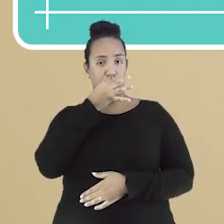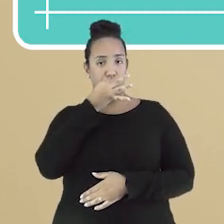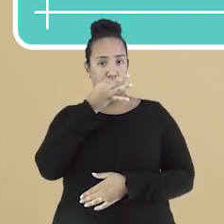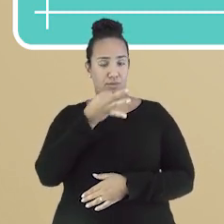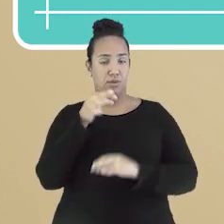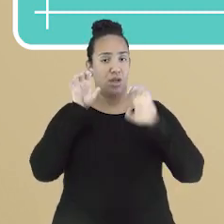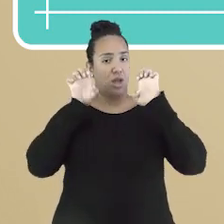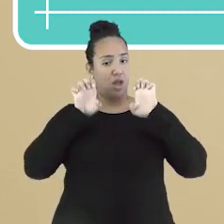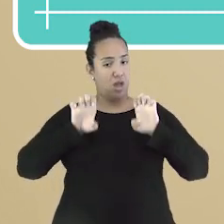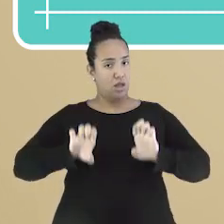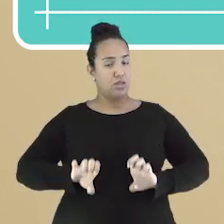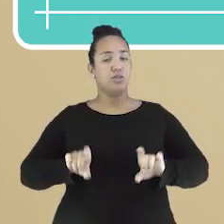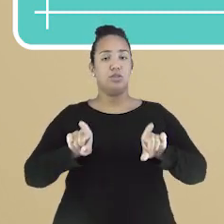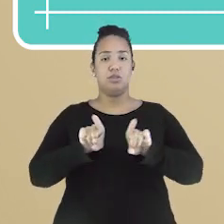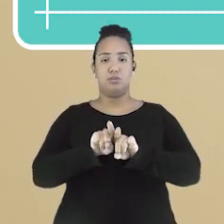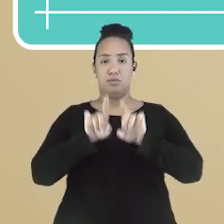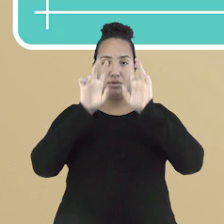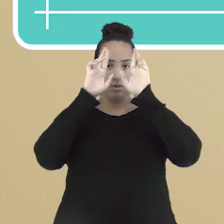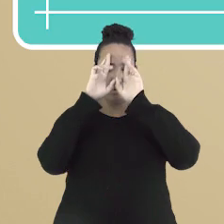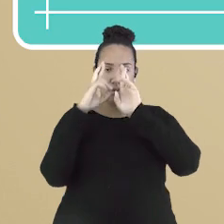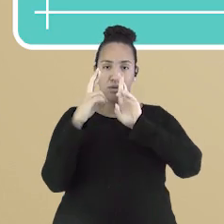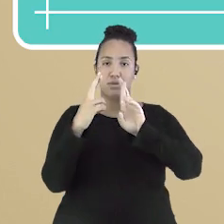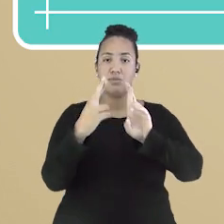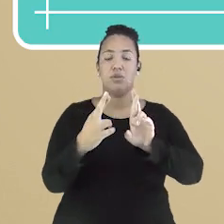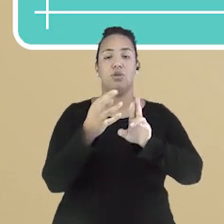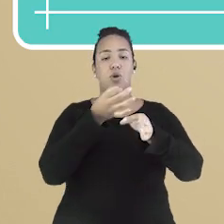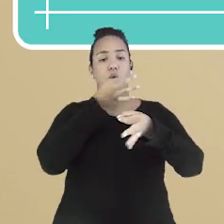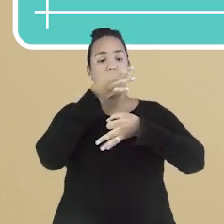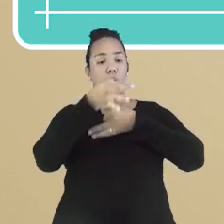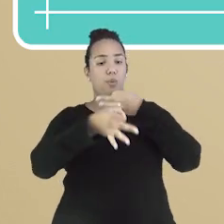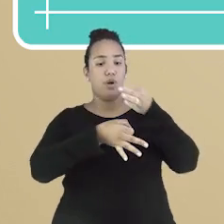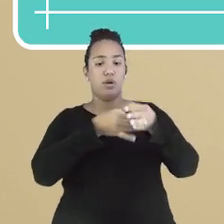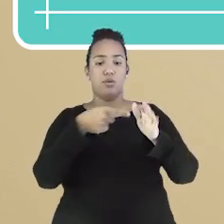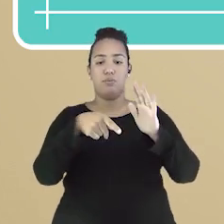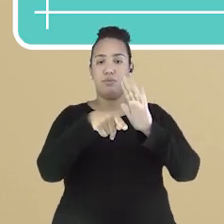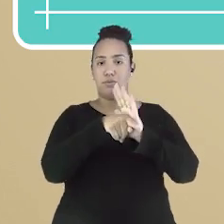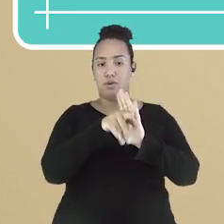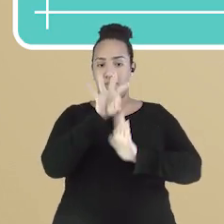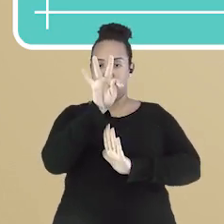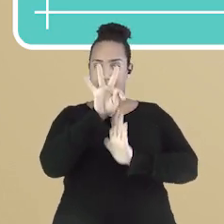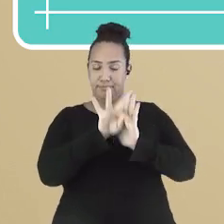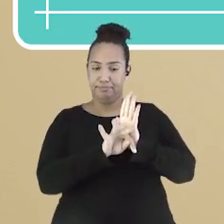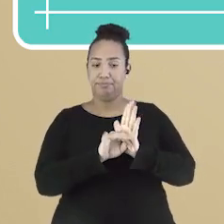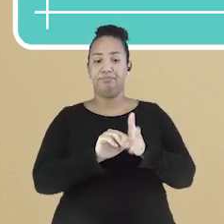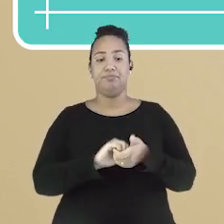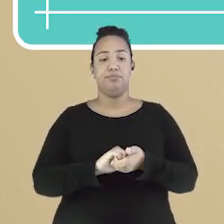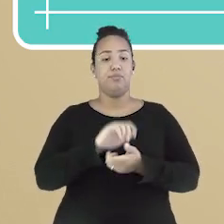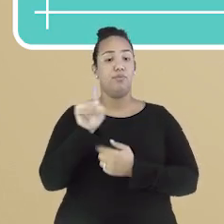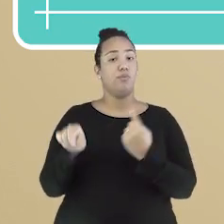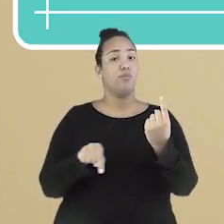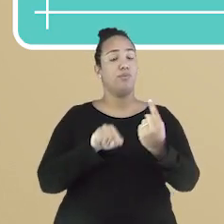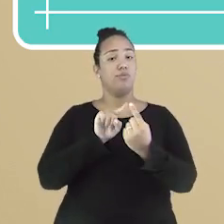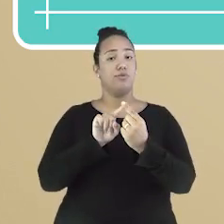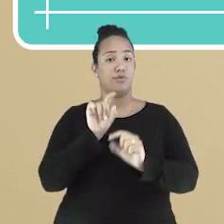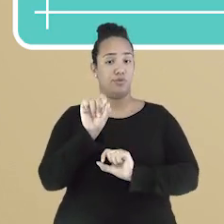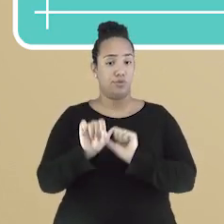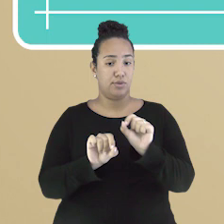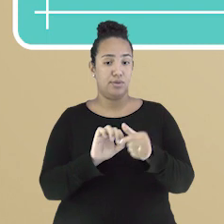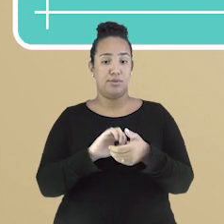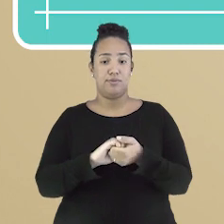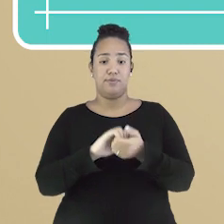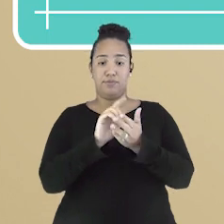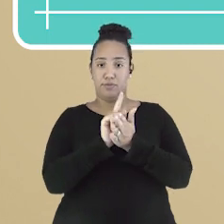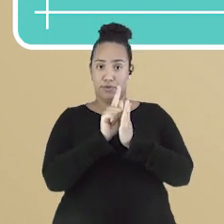fundamentada, ética e respeitosa frente a fatos e opiniões relacionados a esses textos. O objetivo é, a partir do